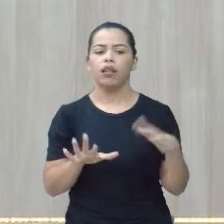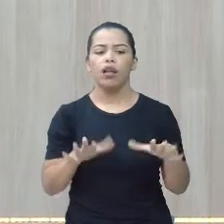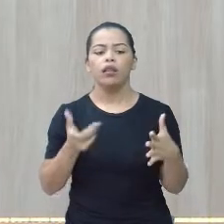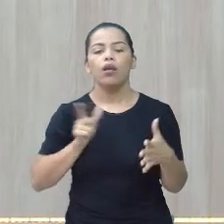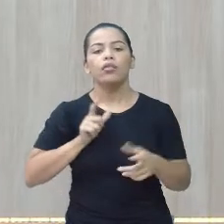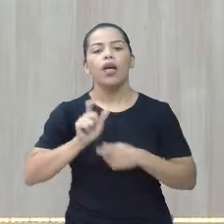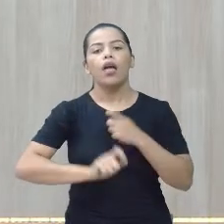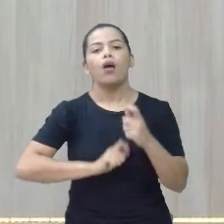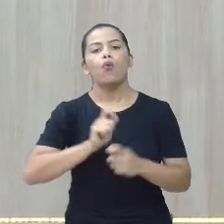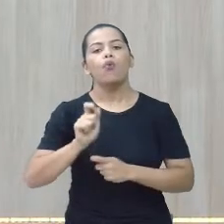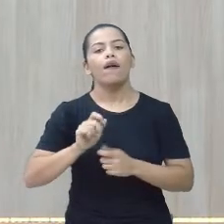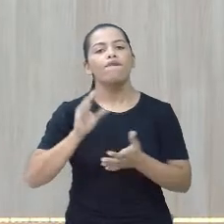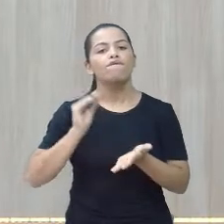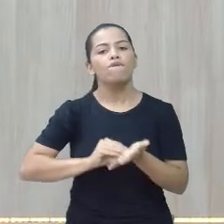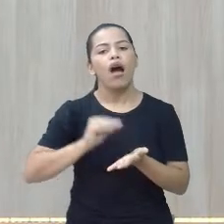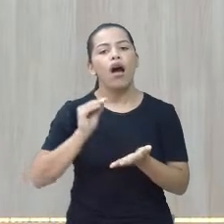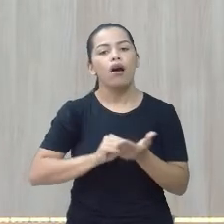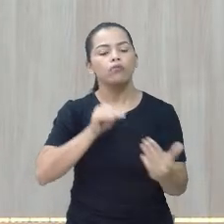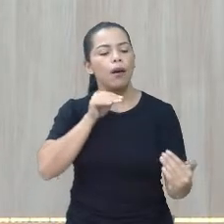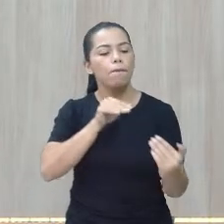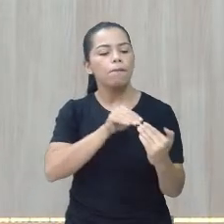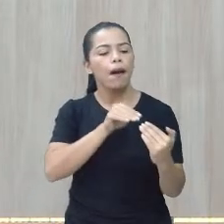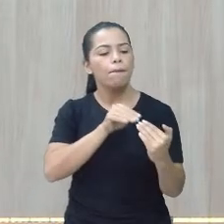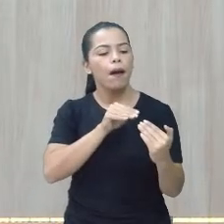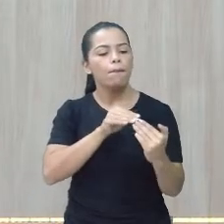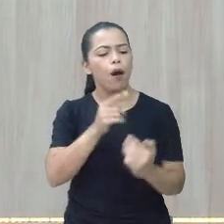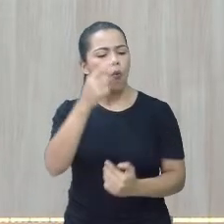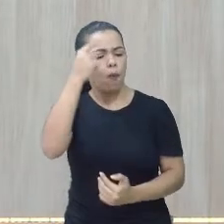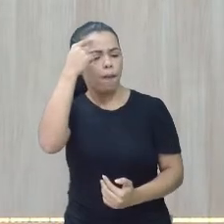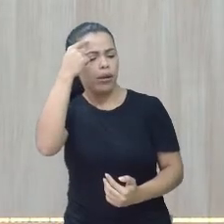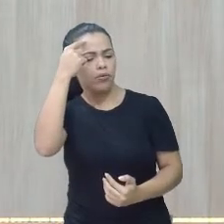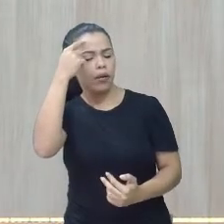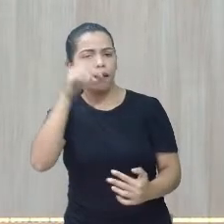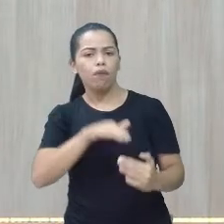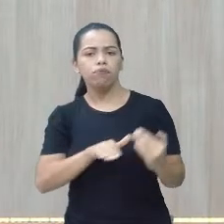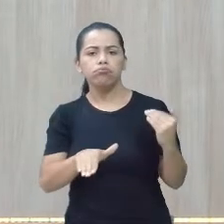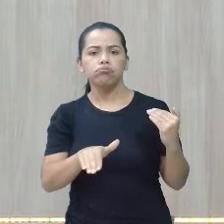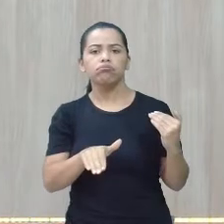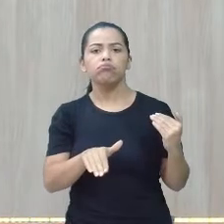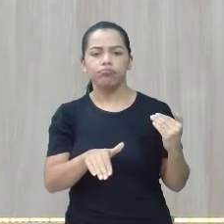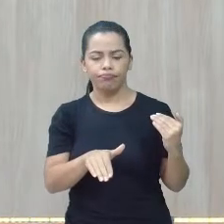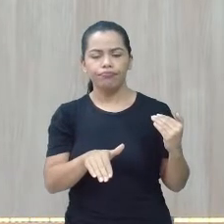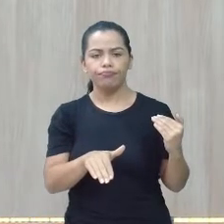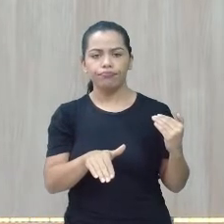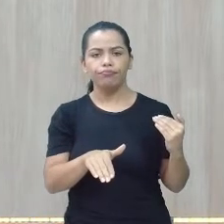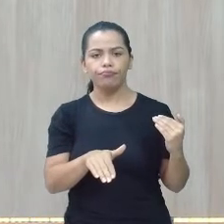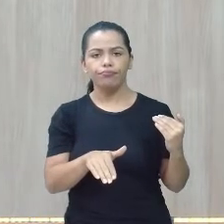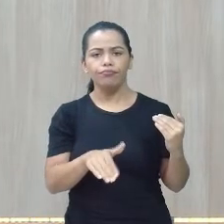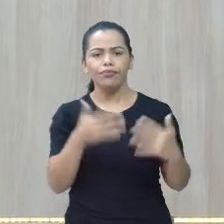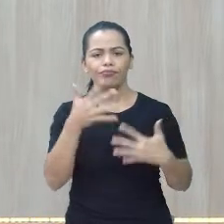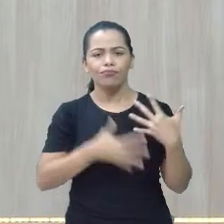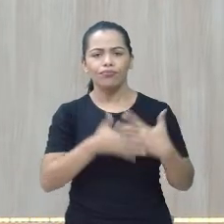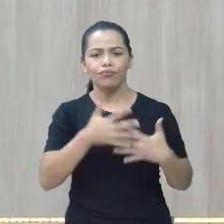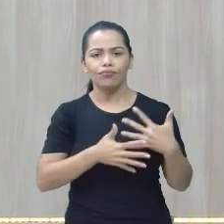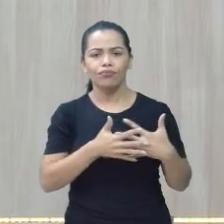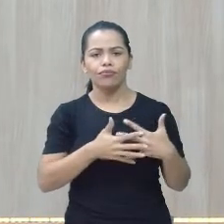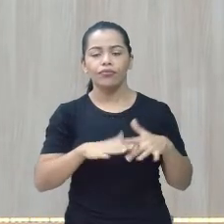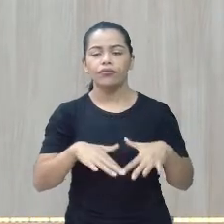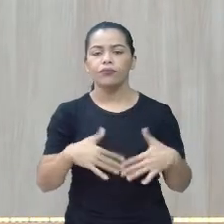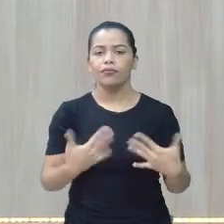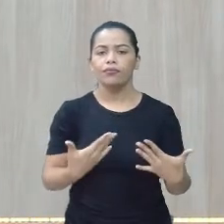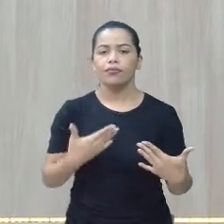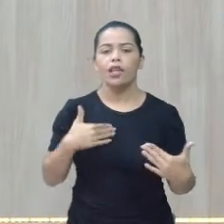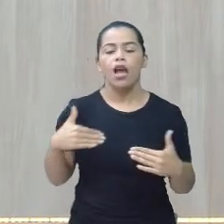ausência de coerência textual, né? O pensamento dessa pessoa está completamente equivocado ou confuso. Então, a